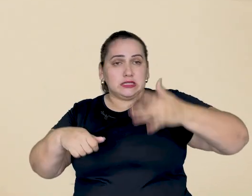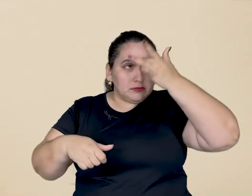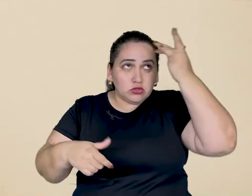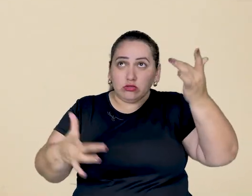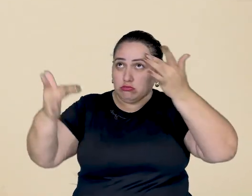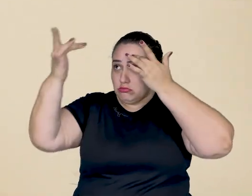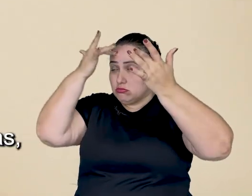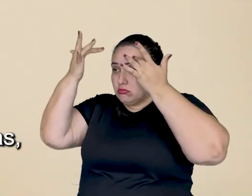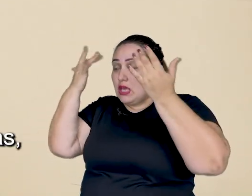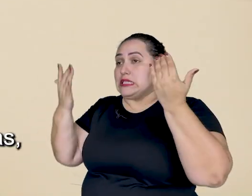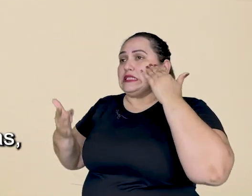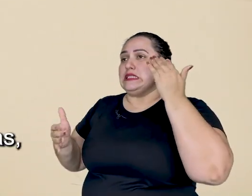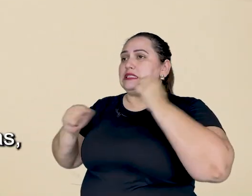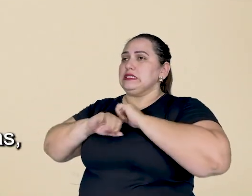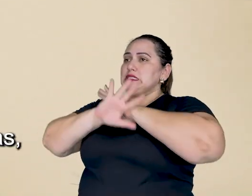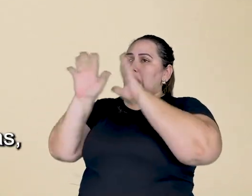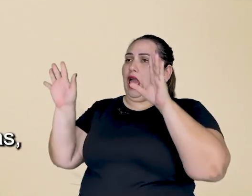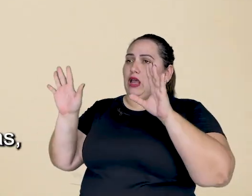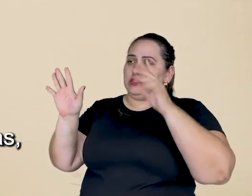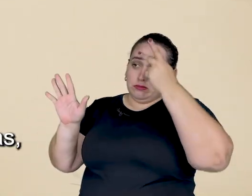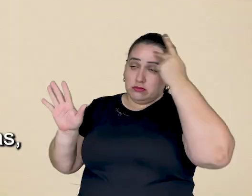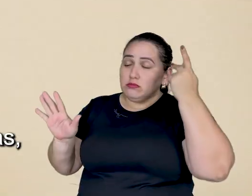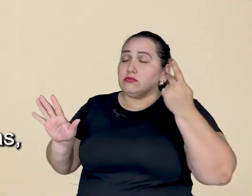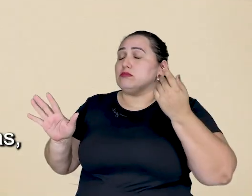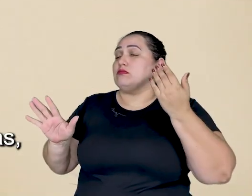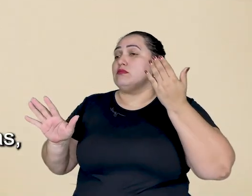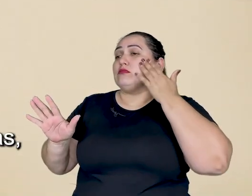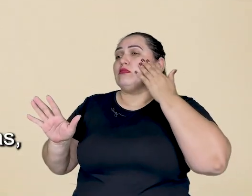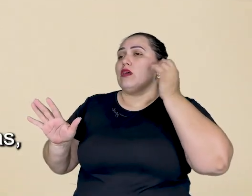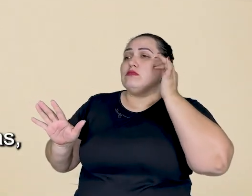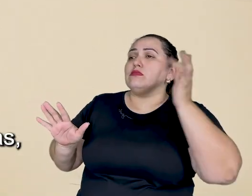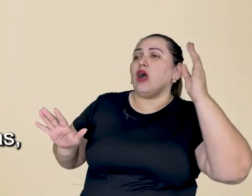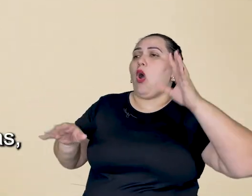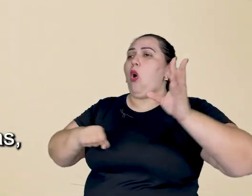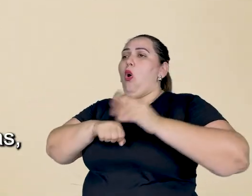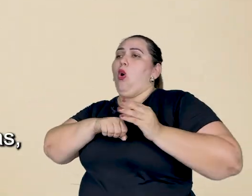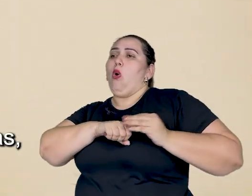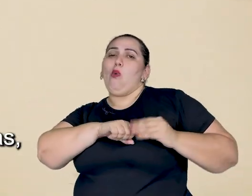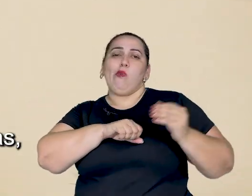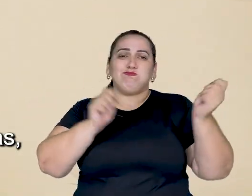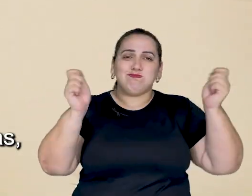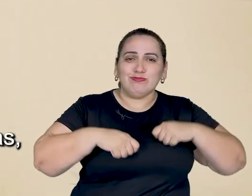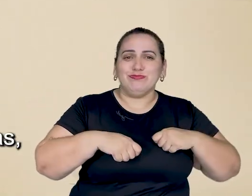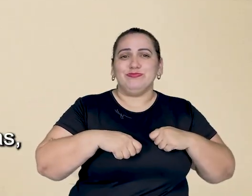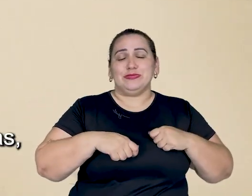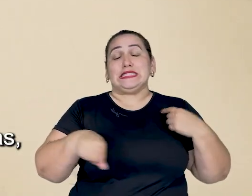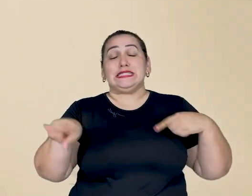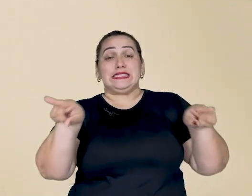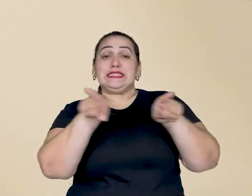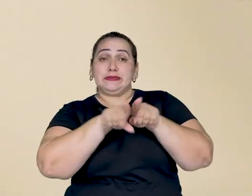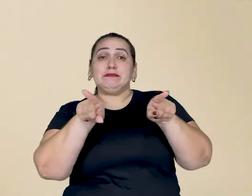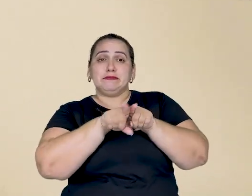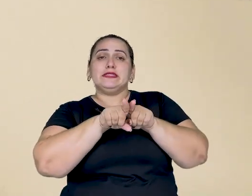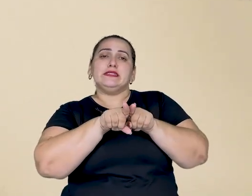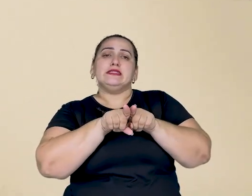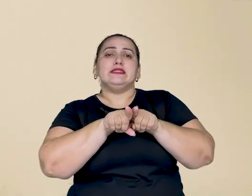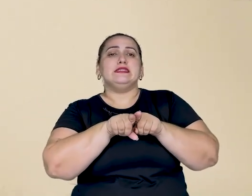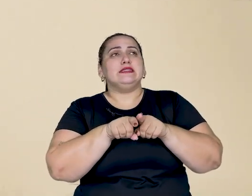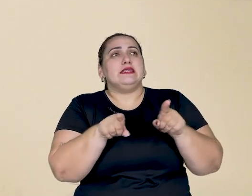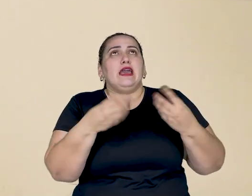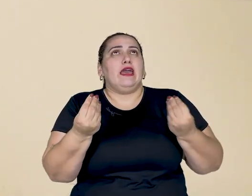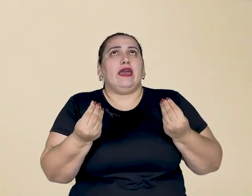sendo espraiada, sendo impregnada no conceito das pessoas, no imaginário popular,